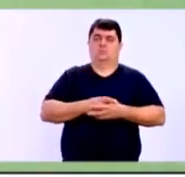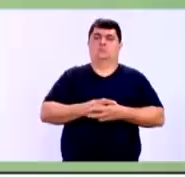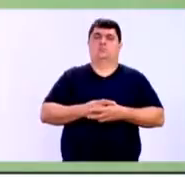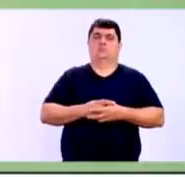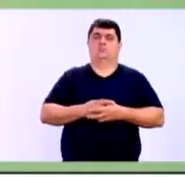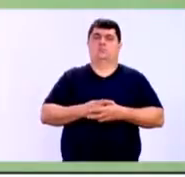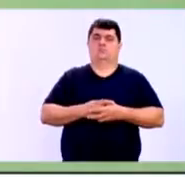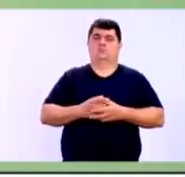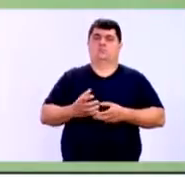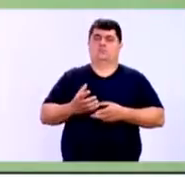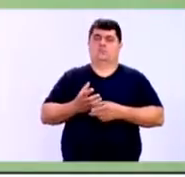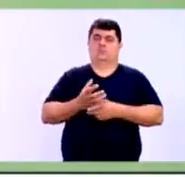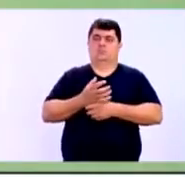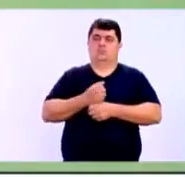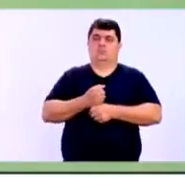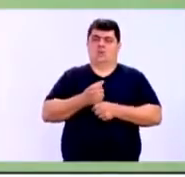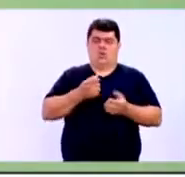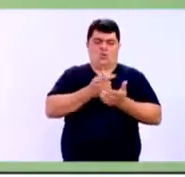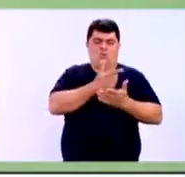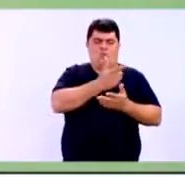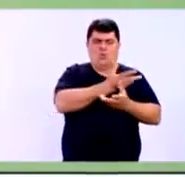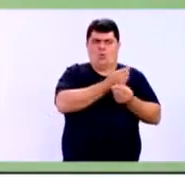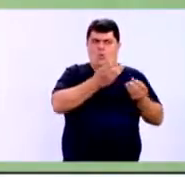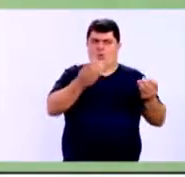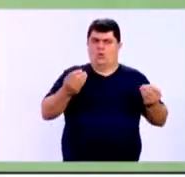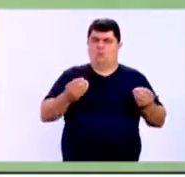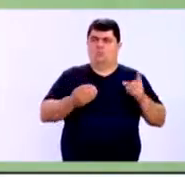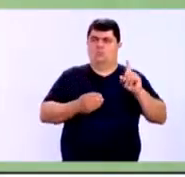mercadoria. Fiz uma compra